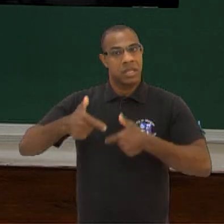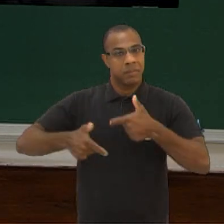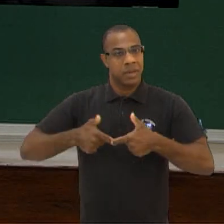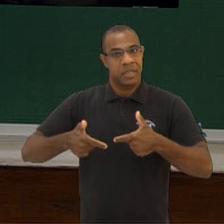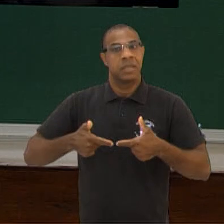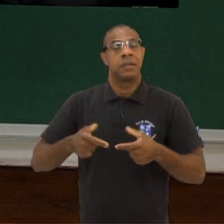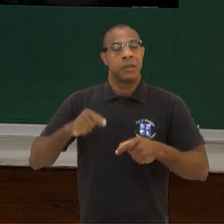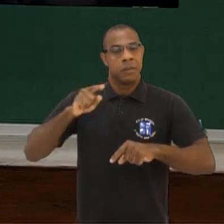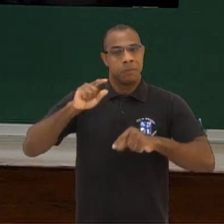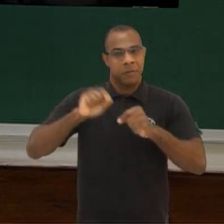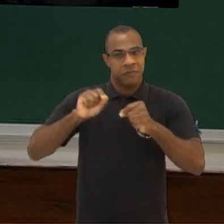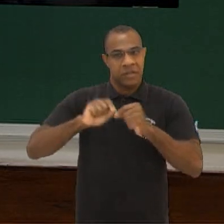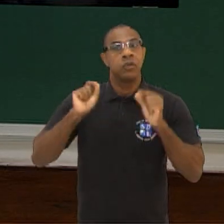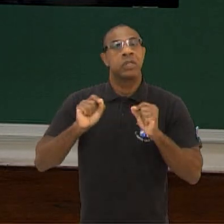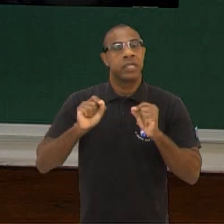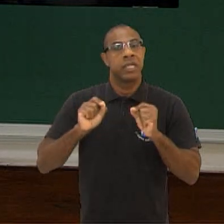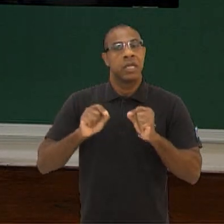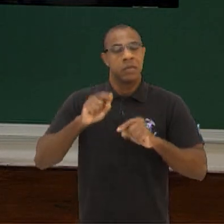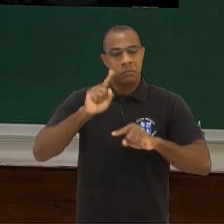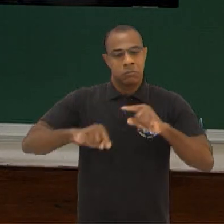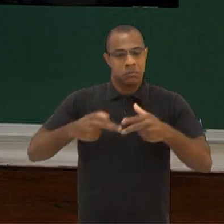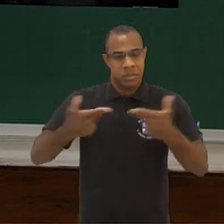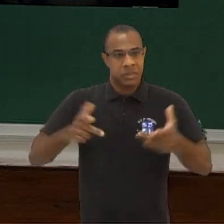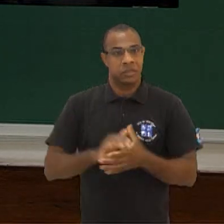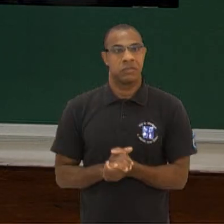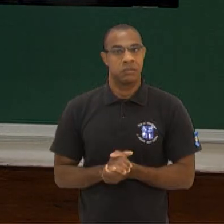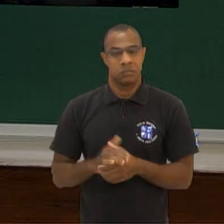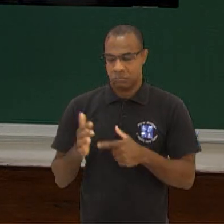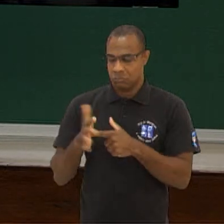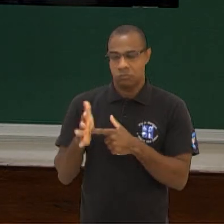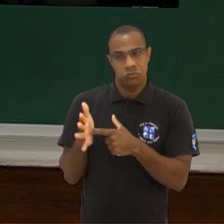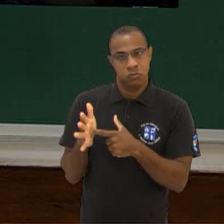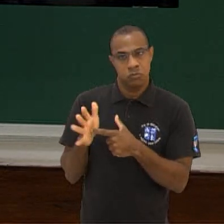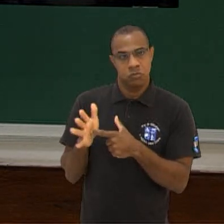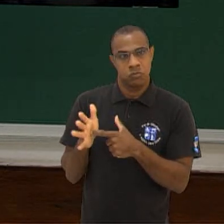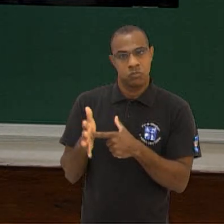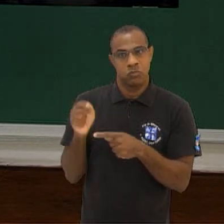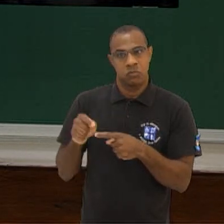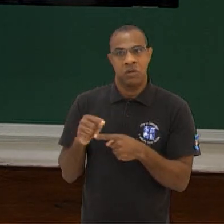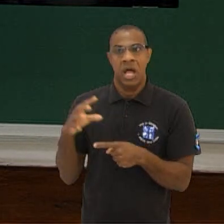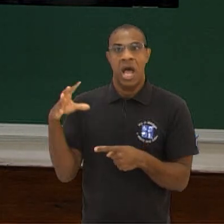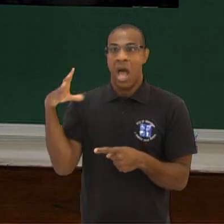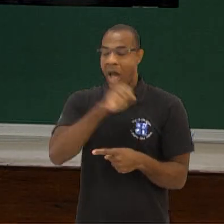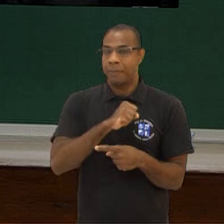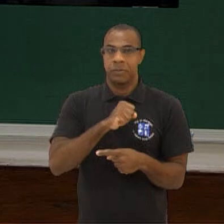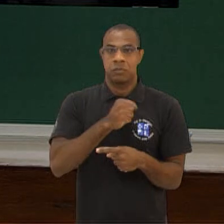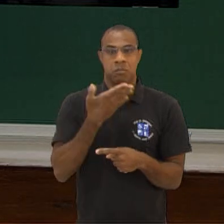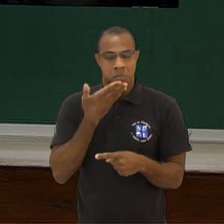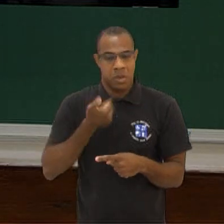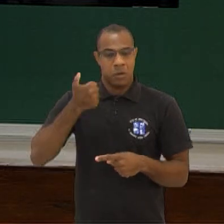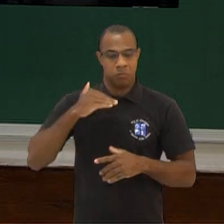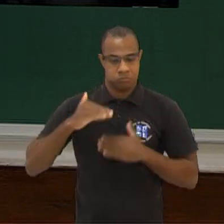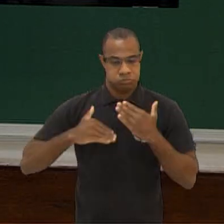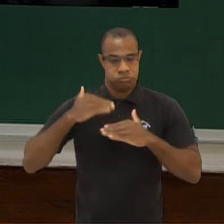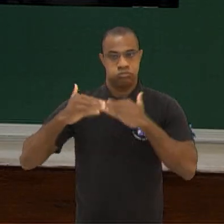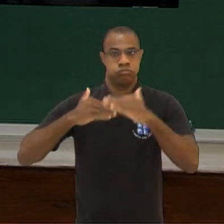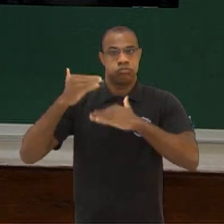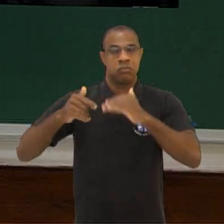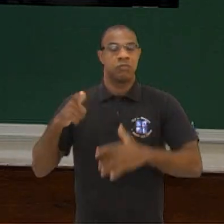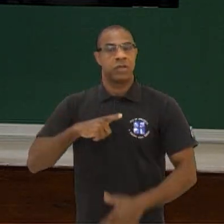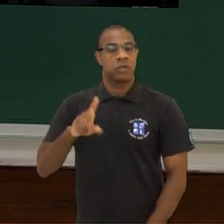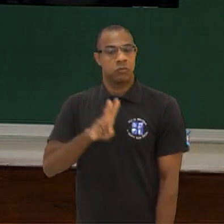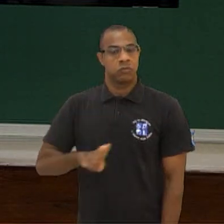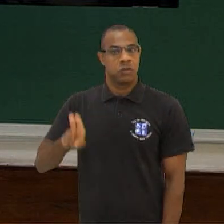engenharia de materiais, né, os motores vão ficar cada vez mais eficientes. Então você vai ter uma